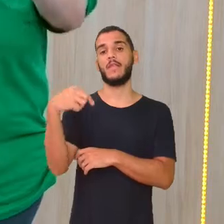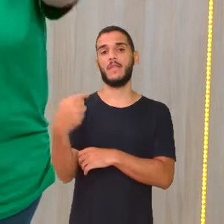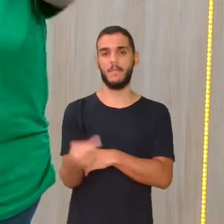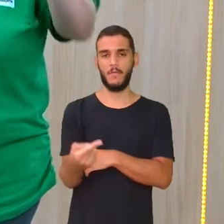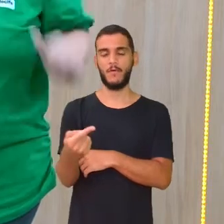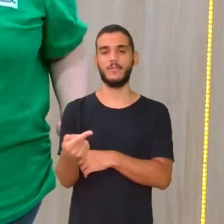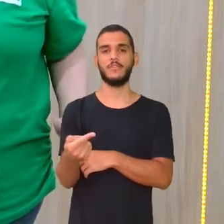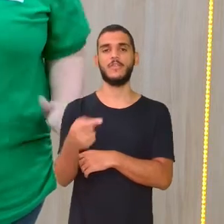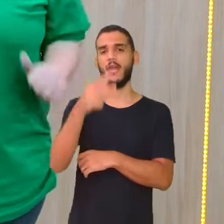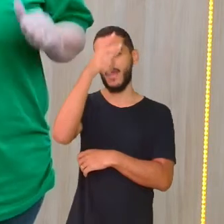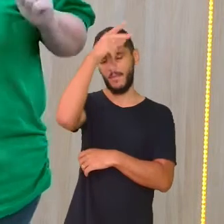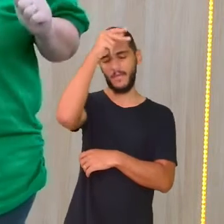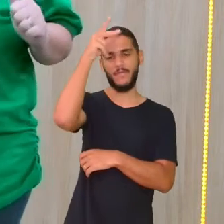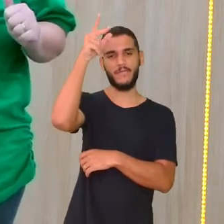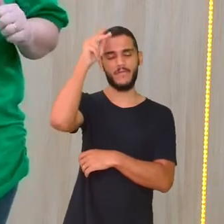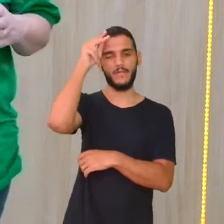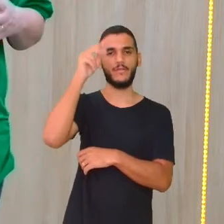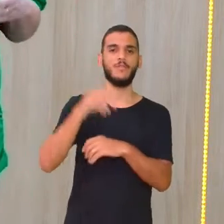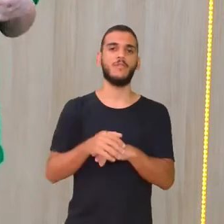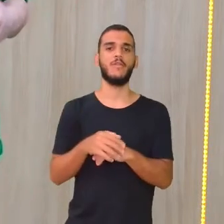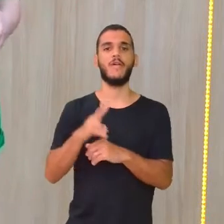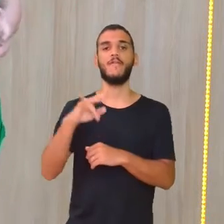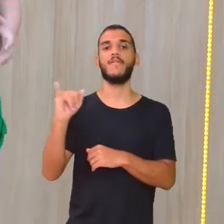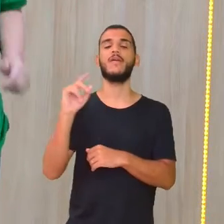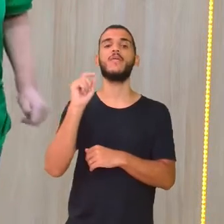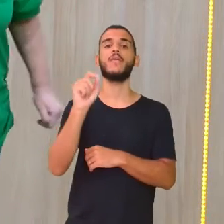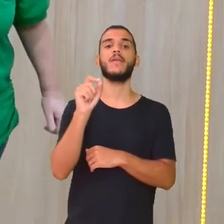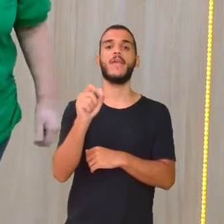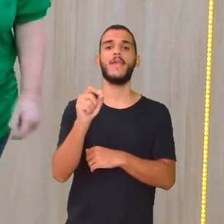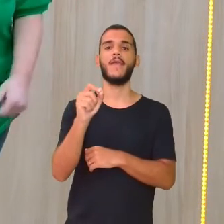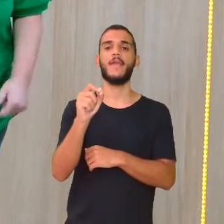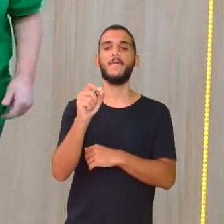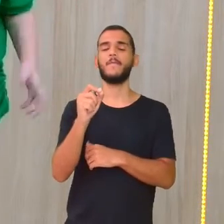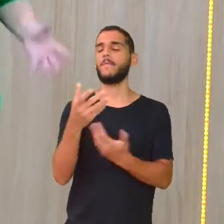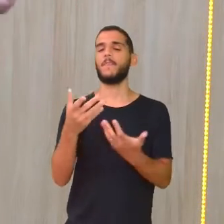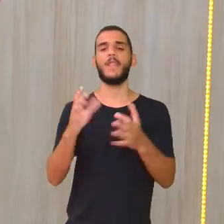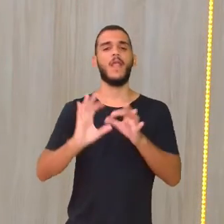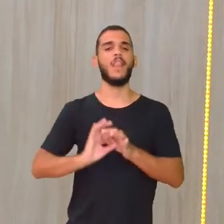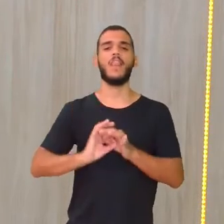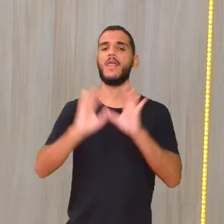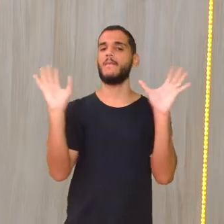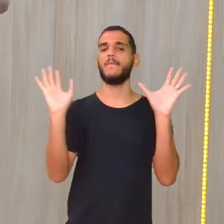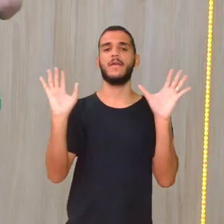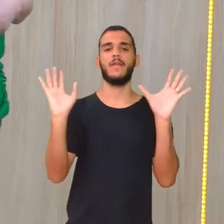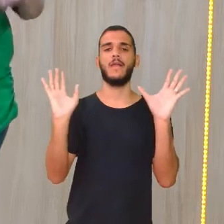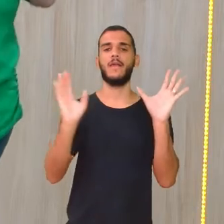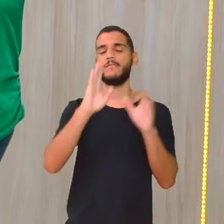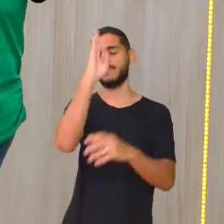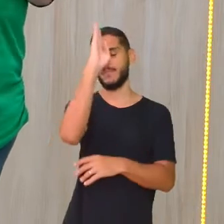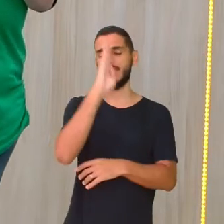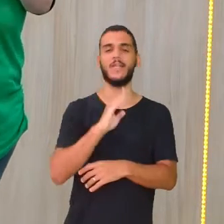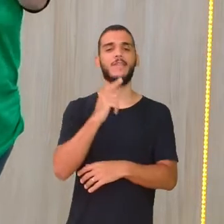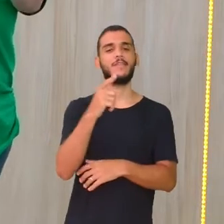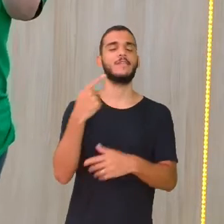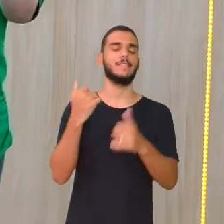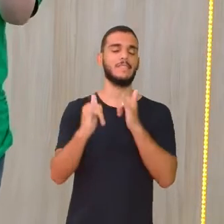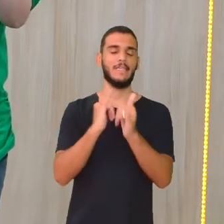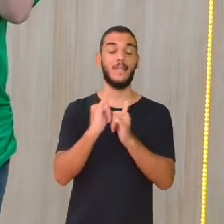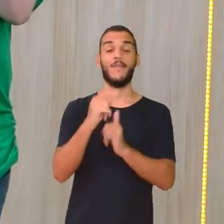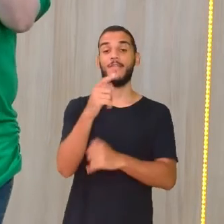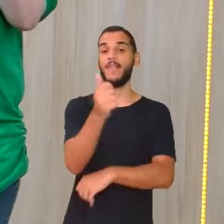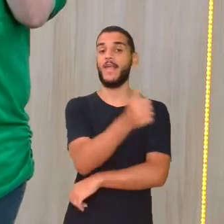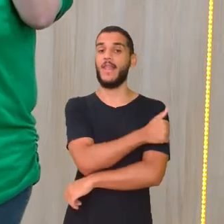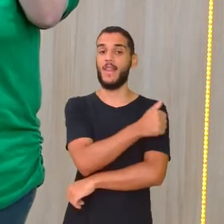daí é a prefeitura que vai fornecer os dados para você navegar, aprender. Você é